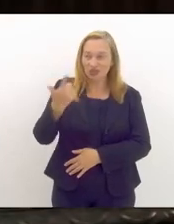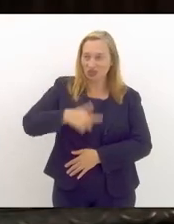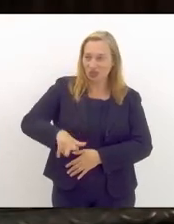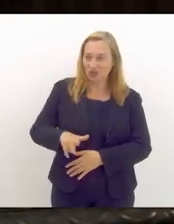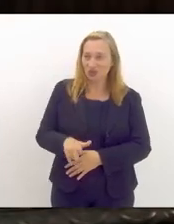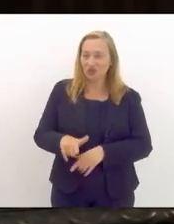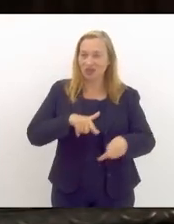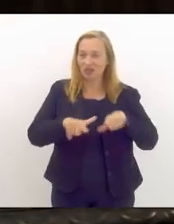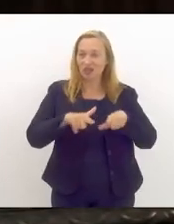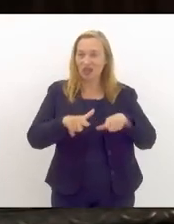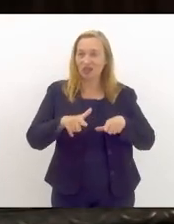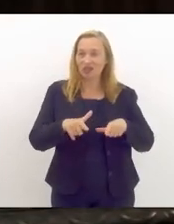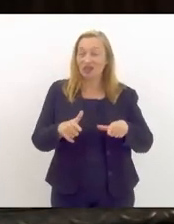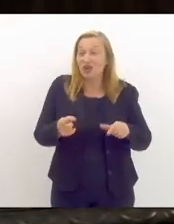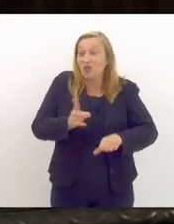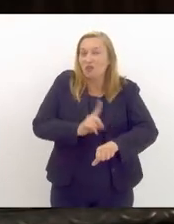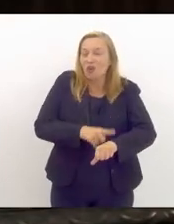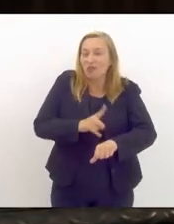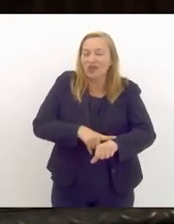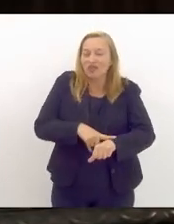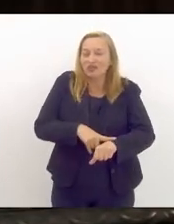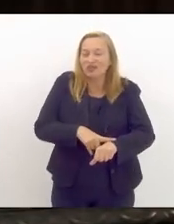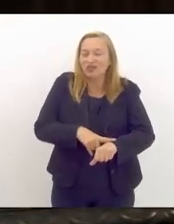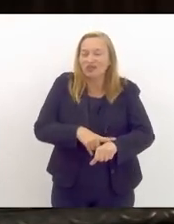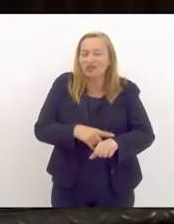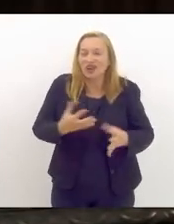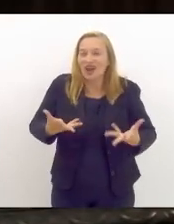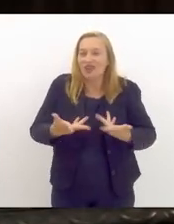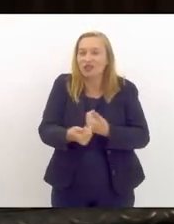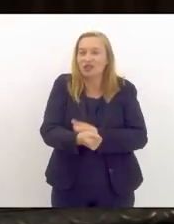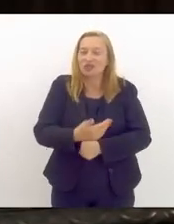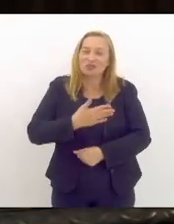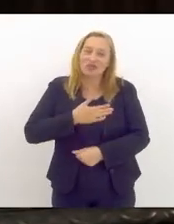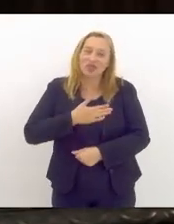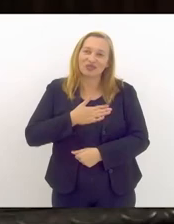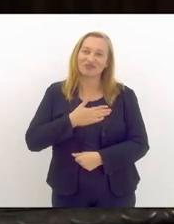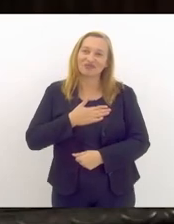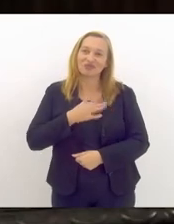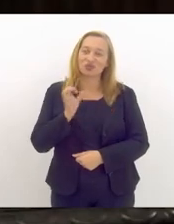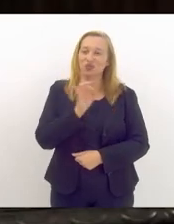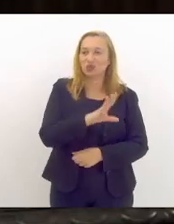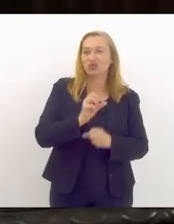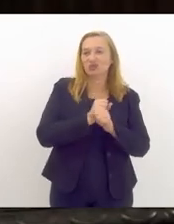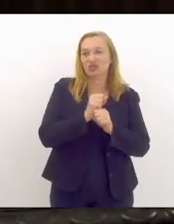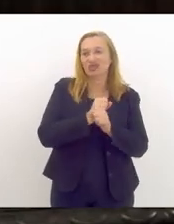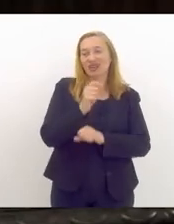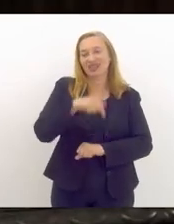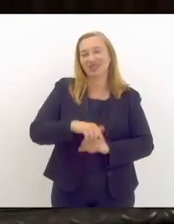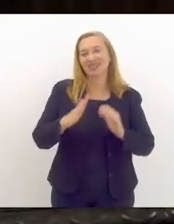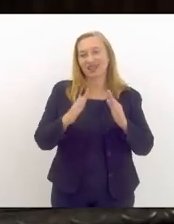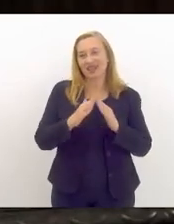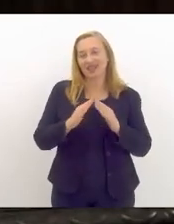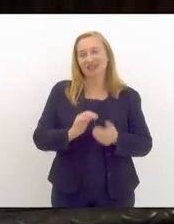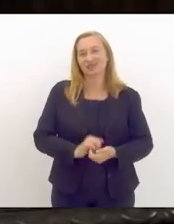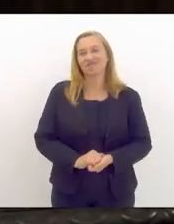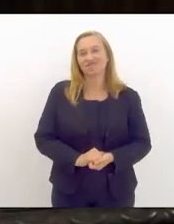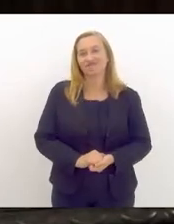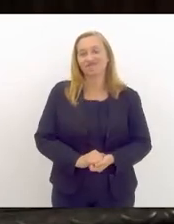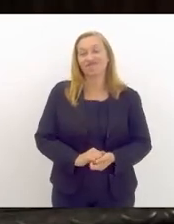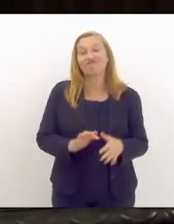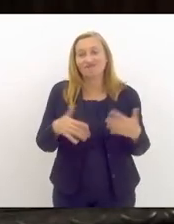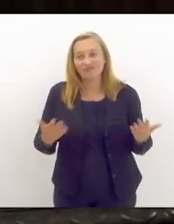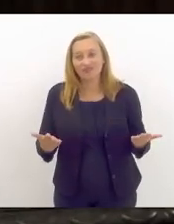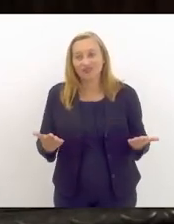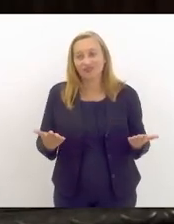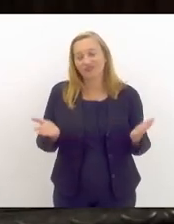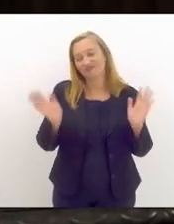que dividiram momentos importantes e decisivos comigo nos últimos anos aqui nesta casa, da qual me